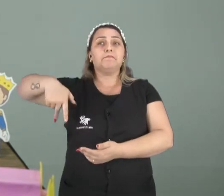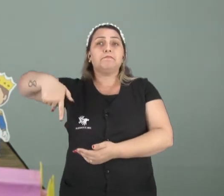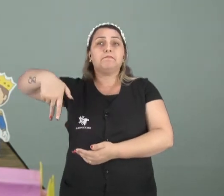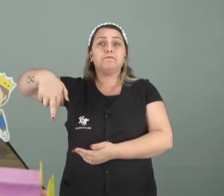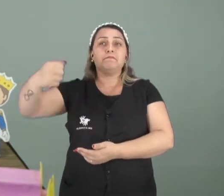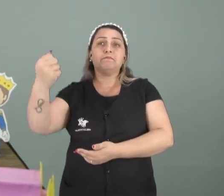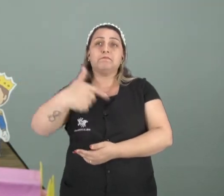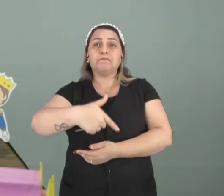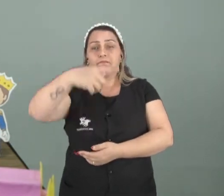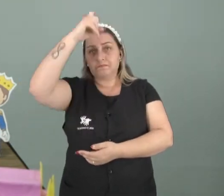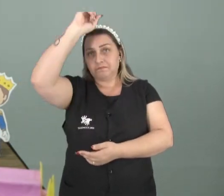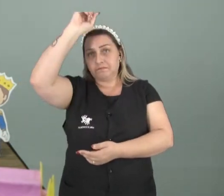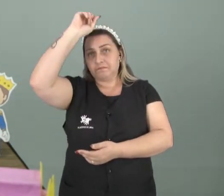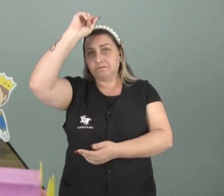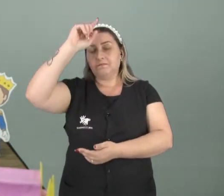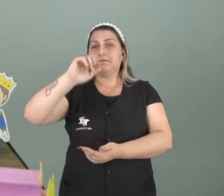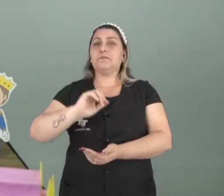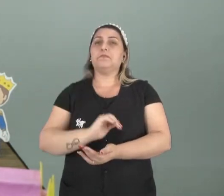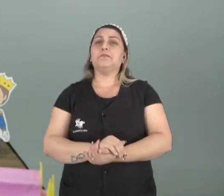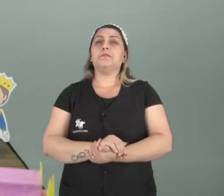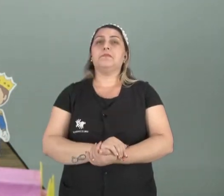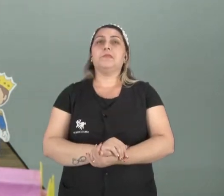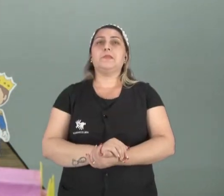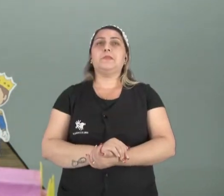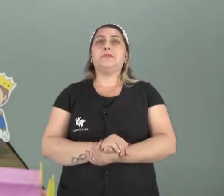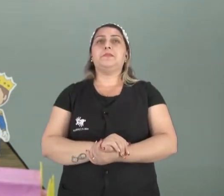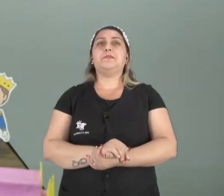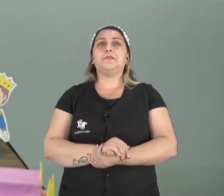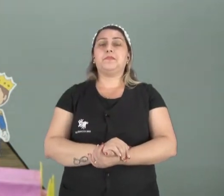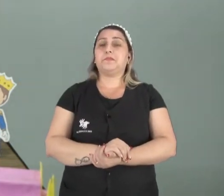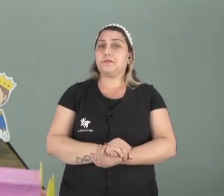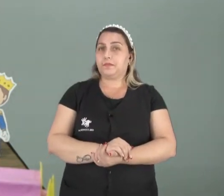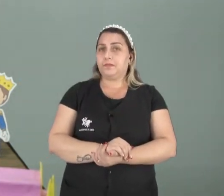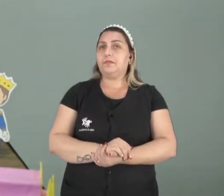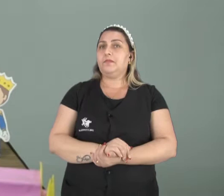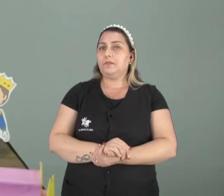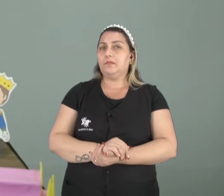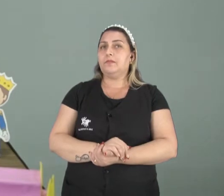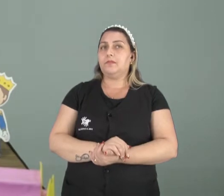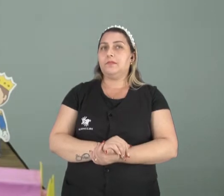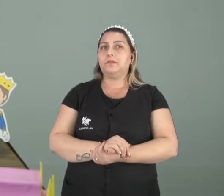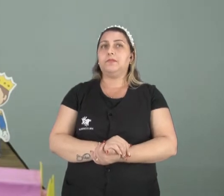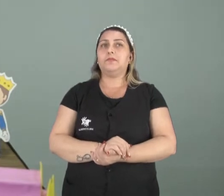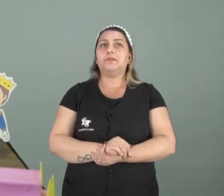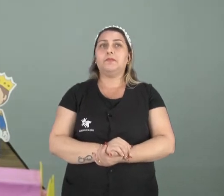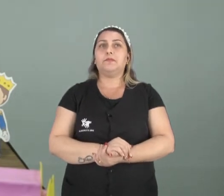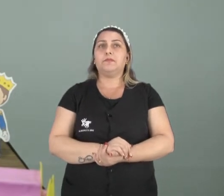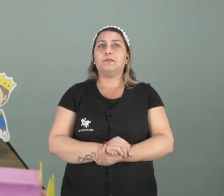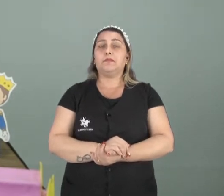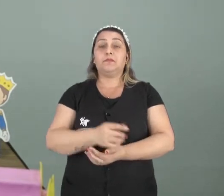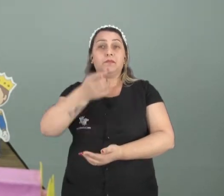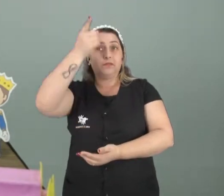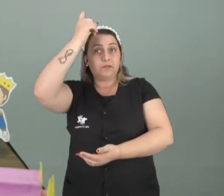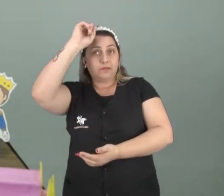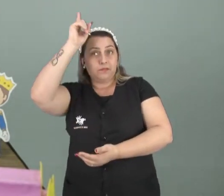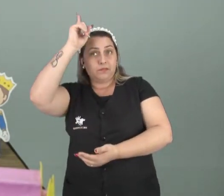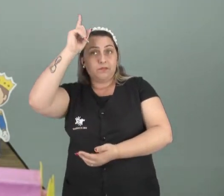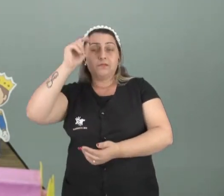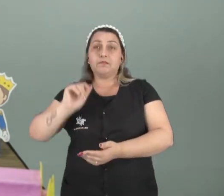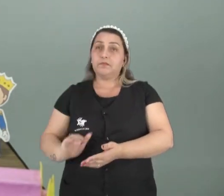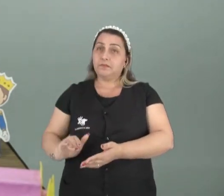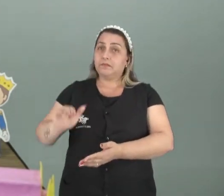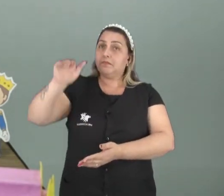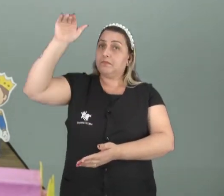passos do que o adulto. Vai dar mais passos que o adulto. O adulto, como é